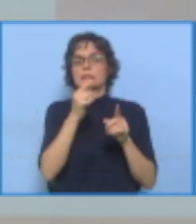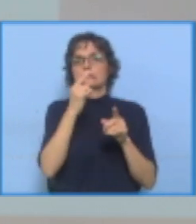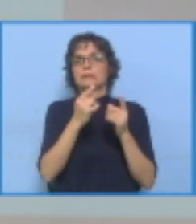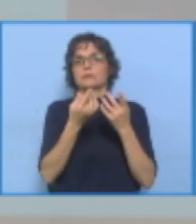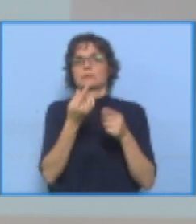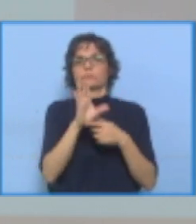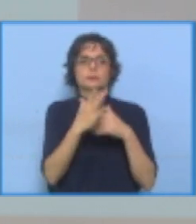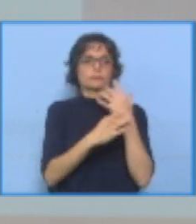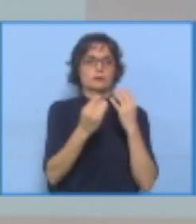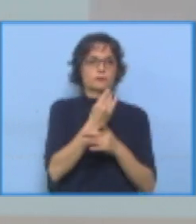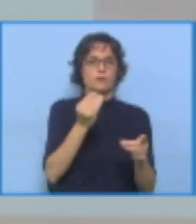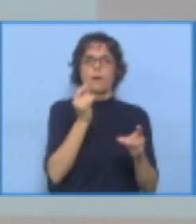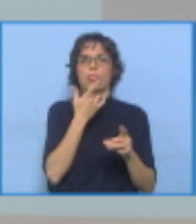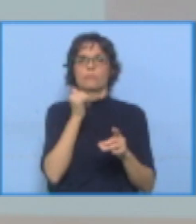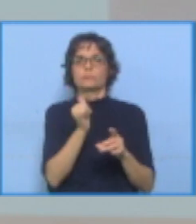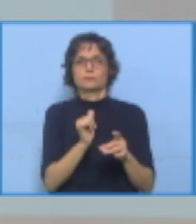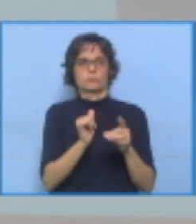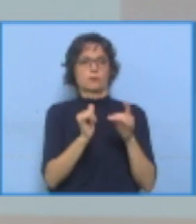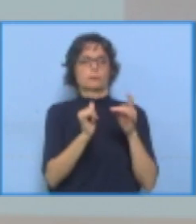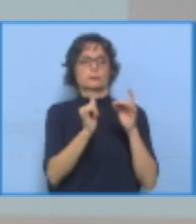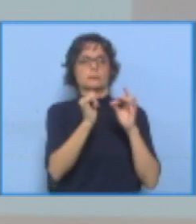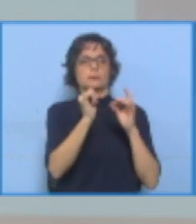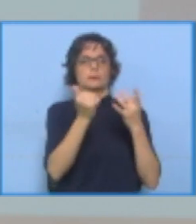ser legislador e,